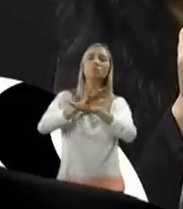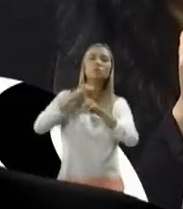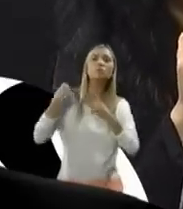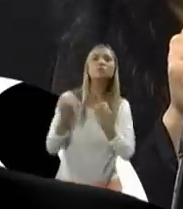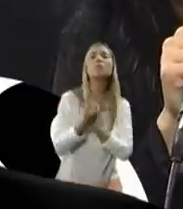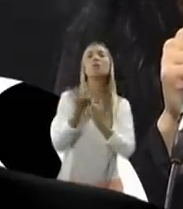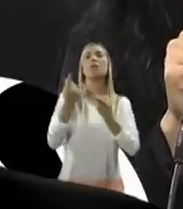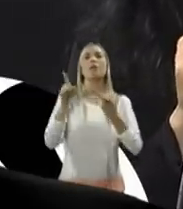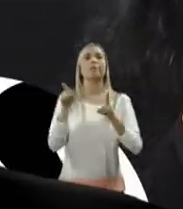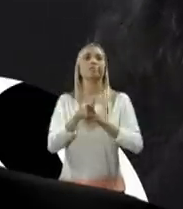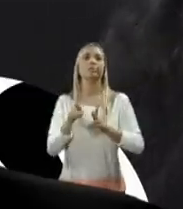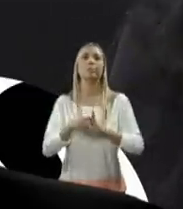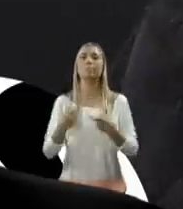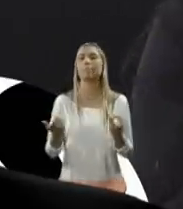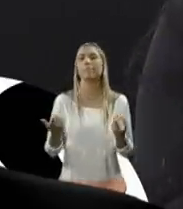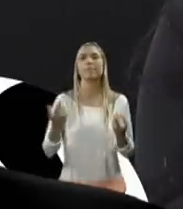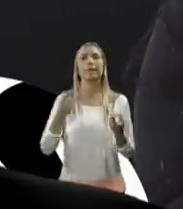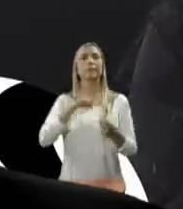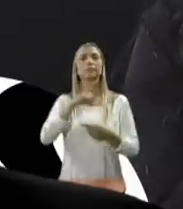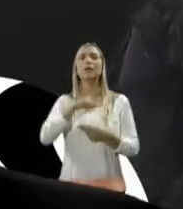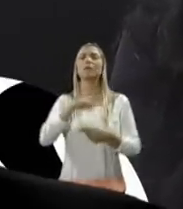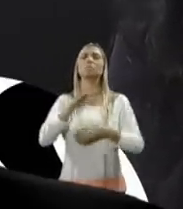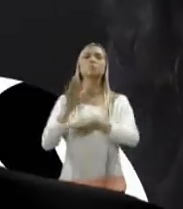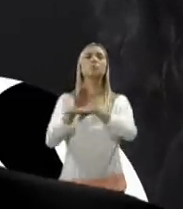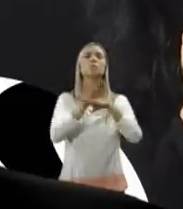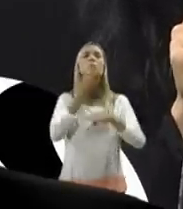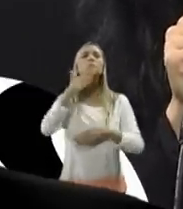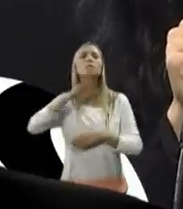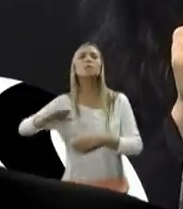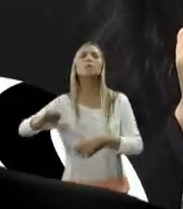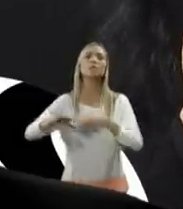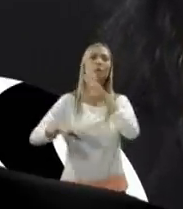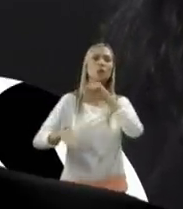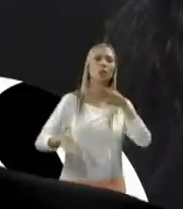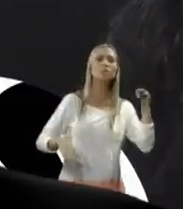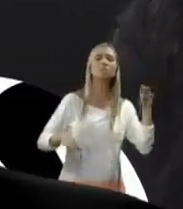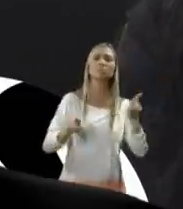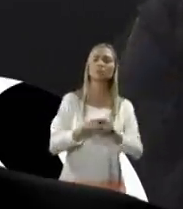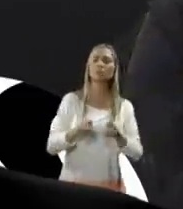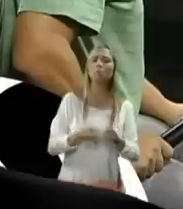aí a estrutura de proteção à criança e ao adolescente,